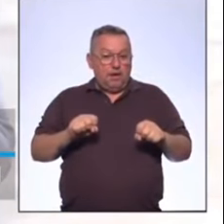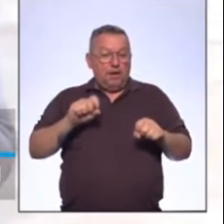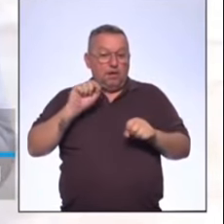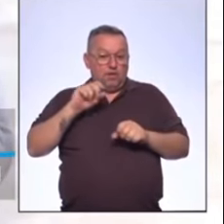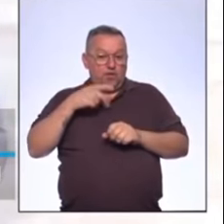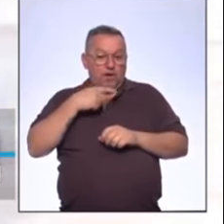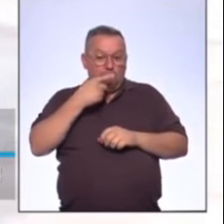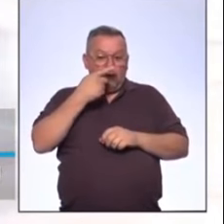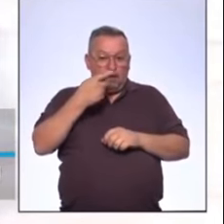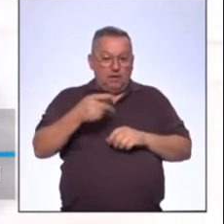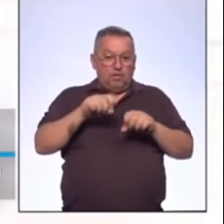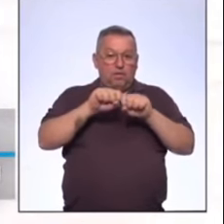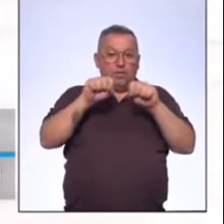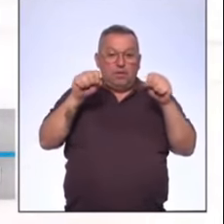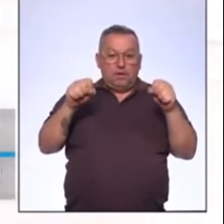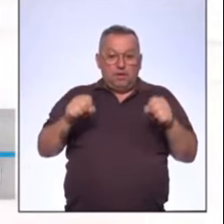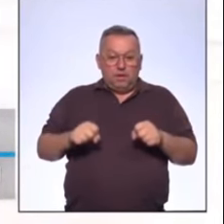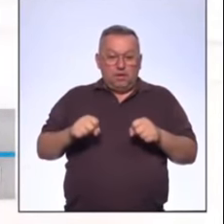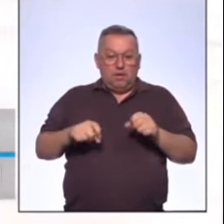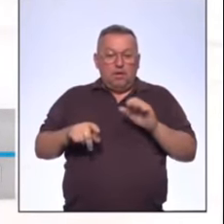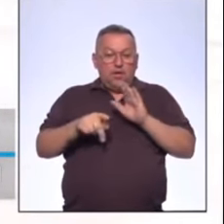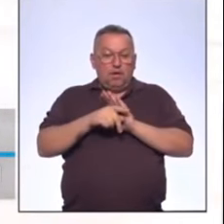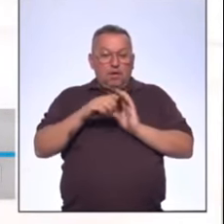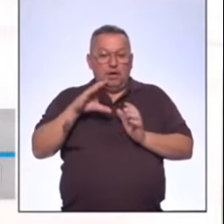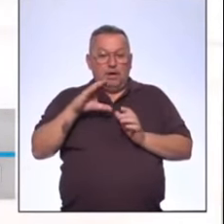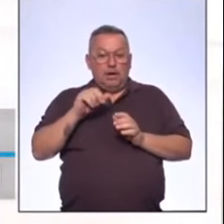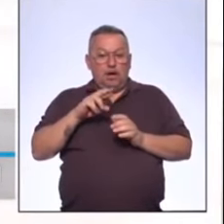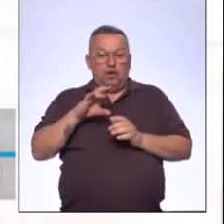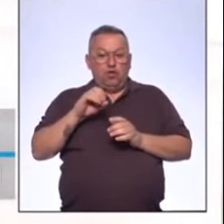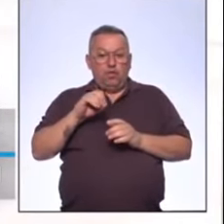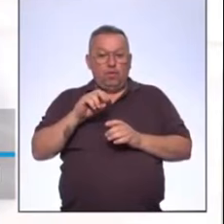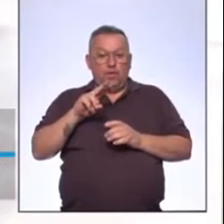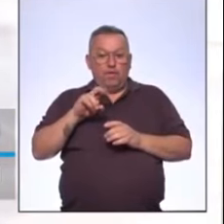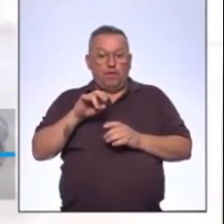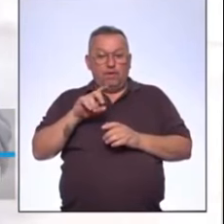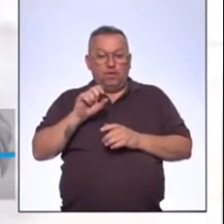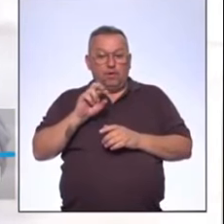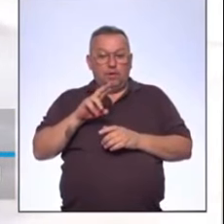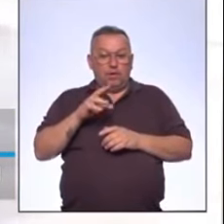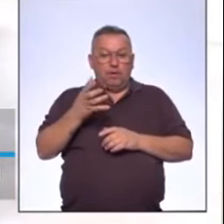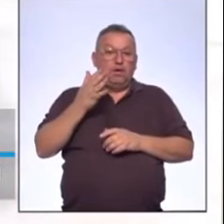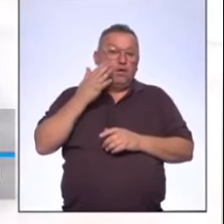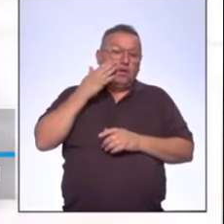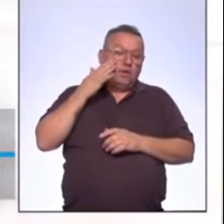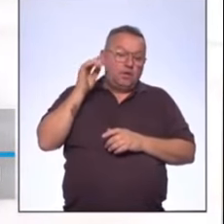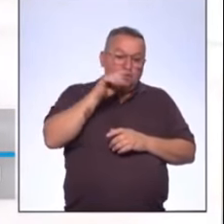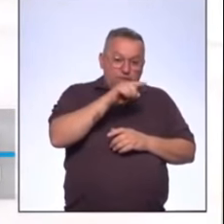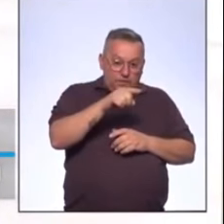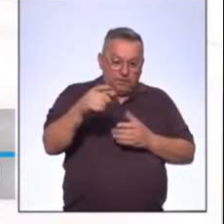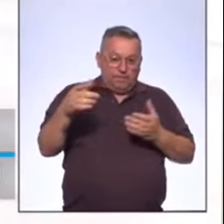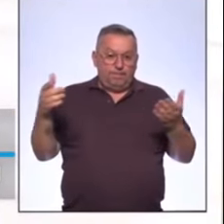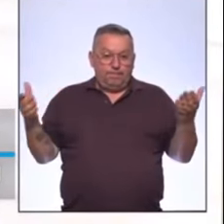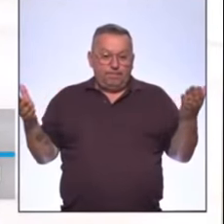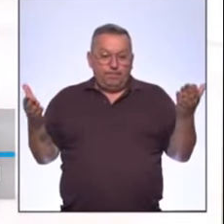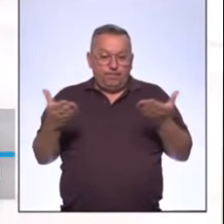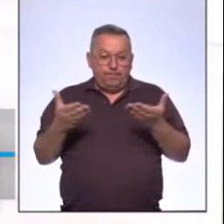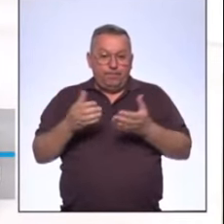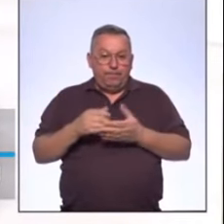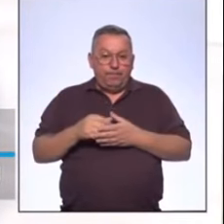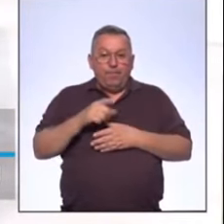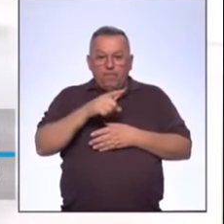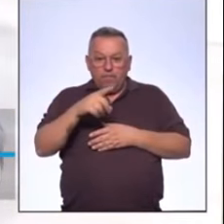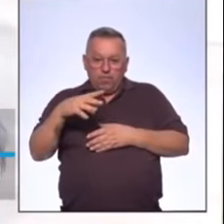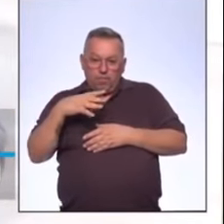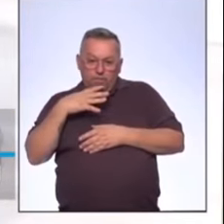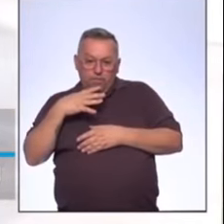falei sobre um sistema cardiovascular. Eu quero saber de você agora. Você